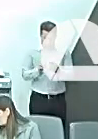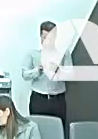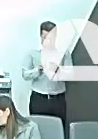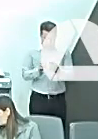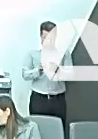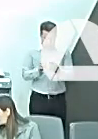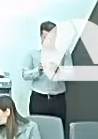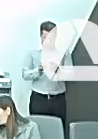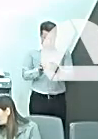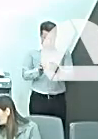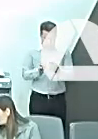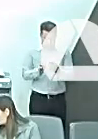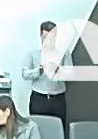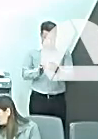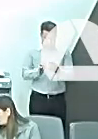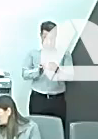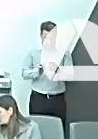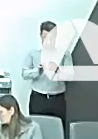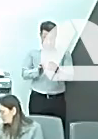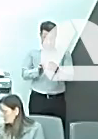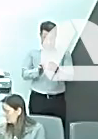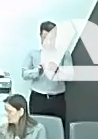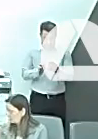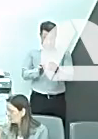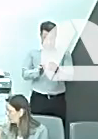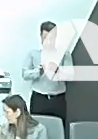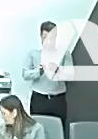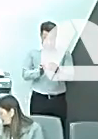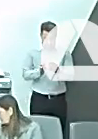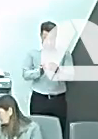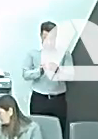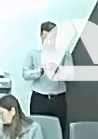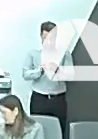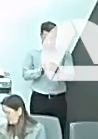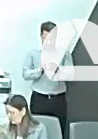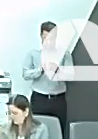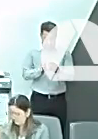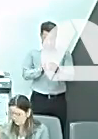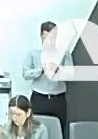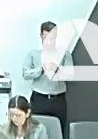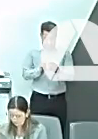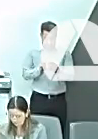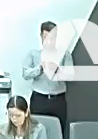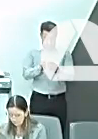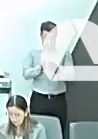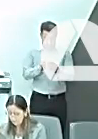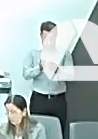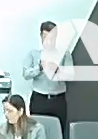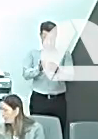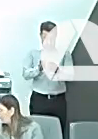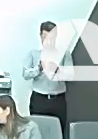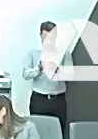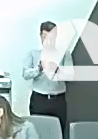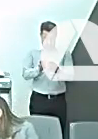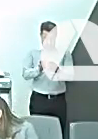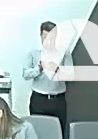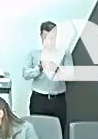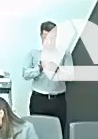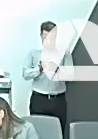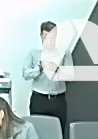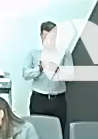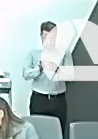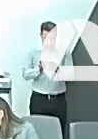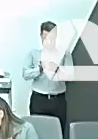adolescente evitando que ele fizesse qualquer ato contra a vida de outra pessoa a gente precisa de uma lei orgânica que